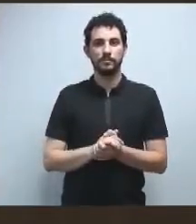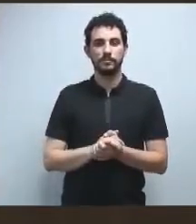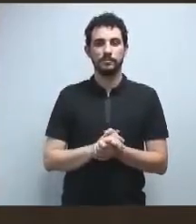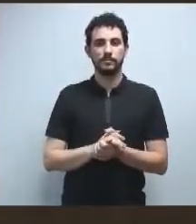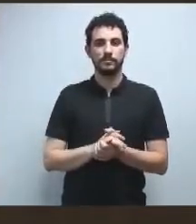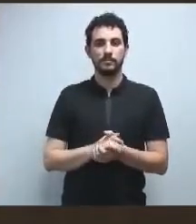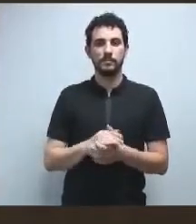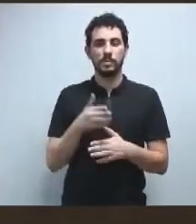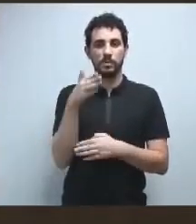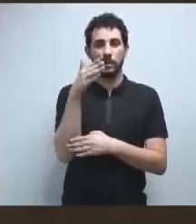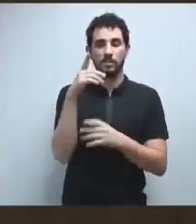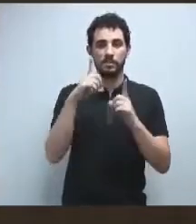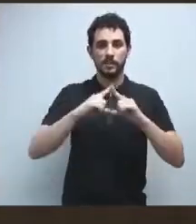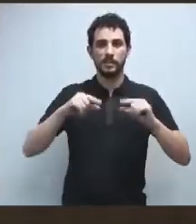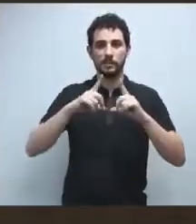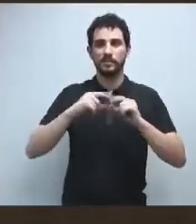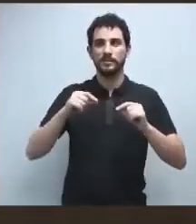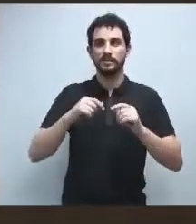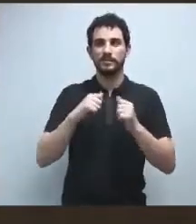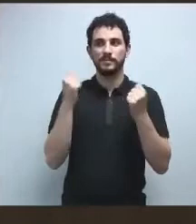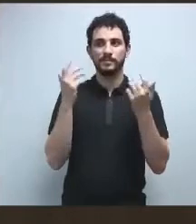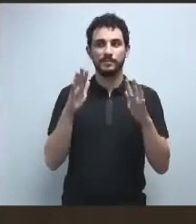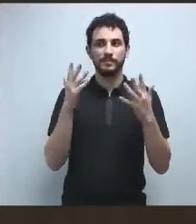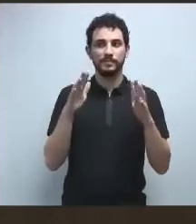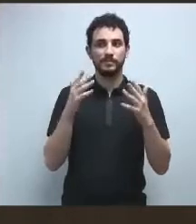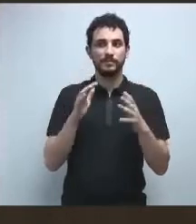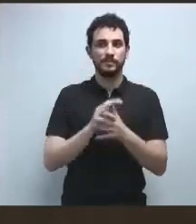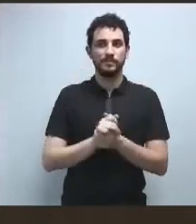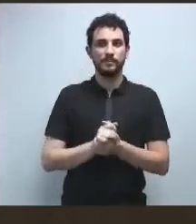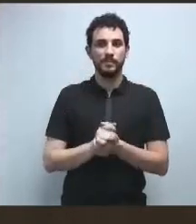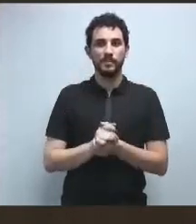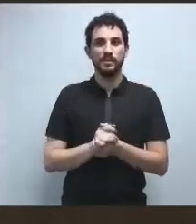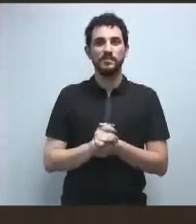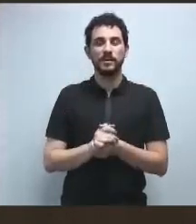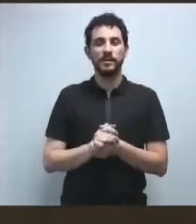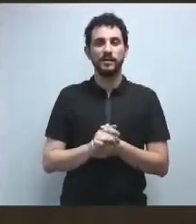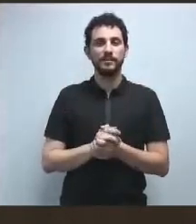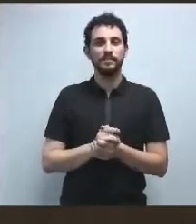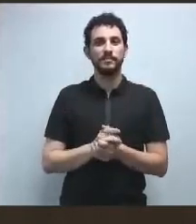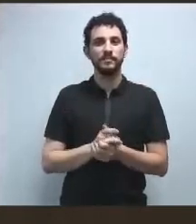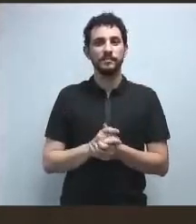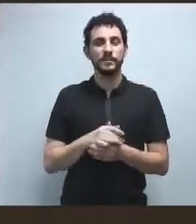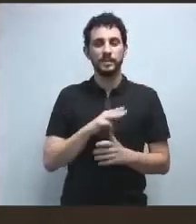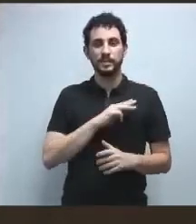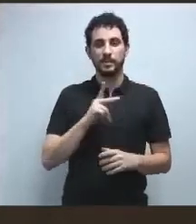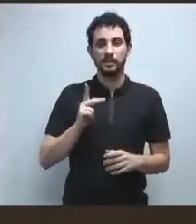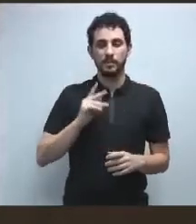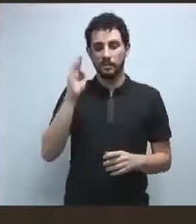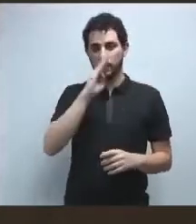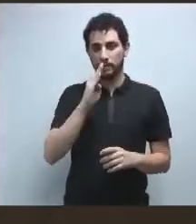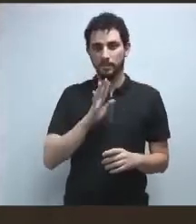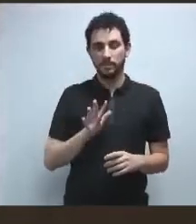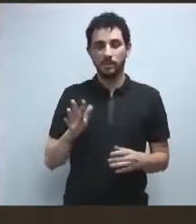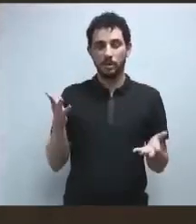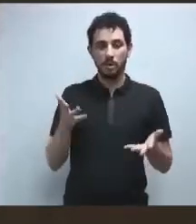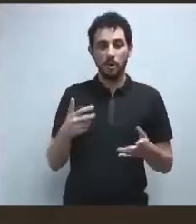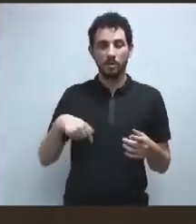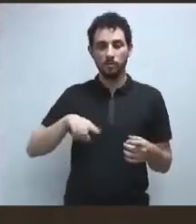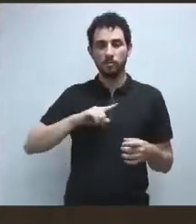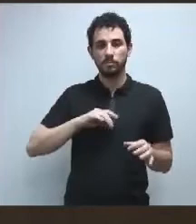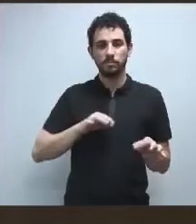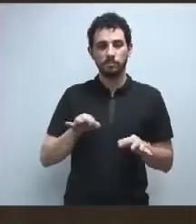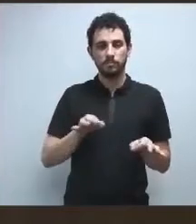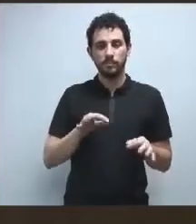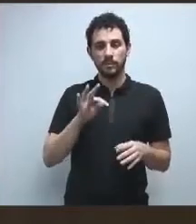em brasília ele saiu aplaudido de pé por todo o ministério google do brasil aí nós vamos reduzir as